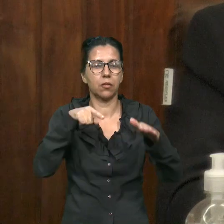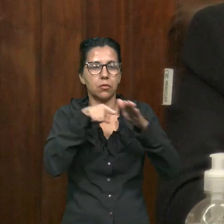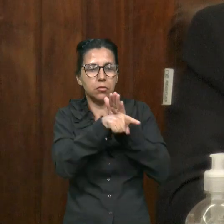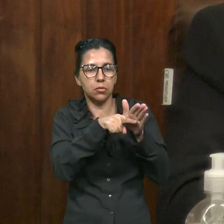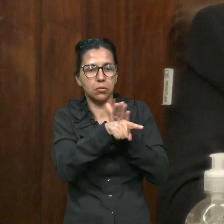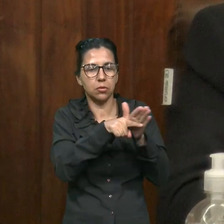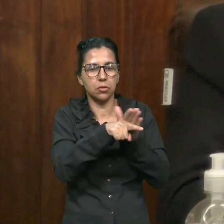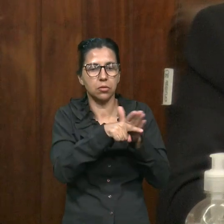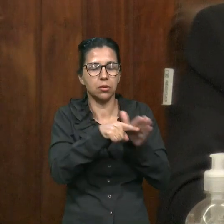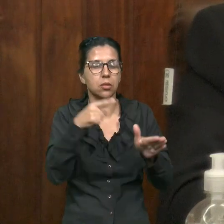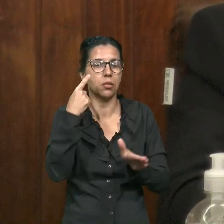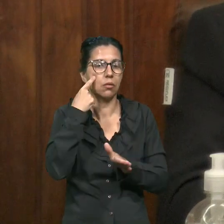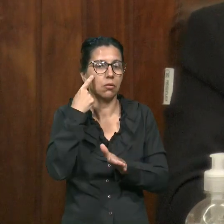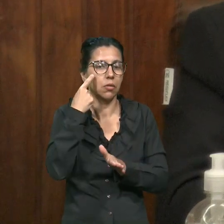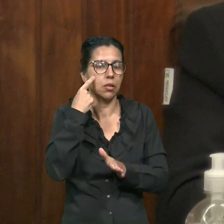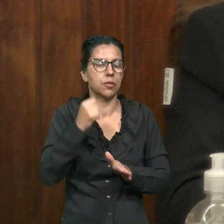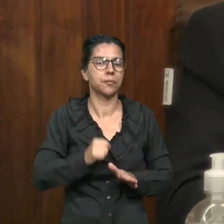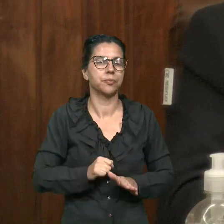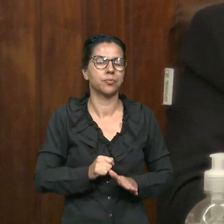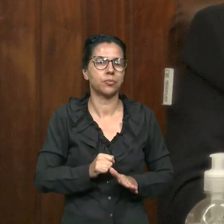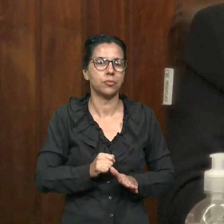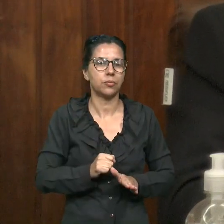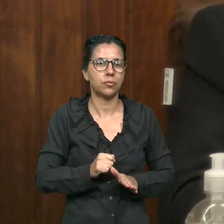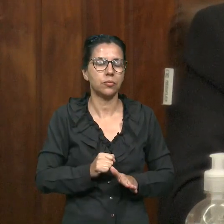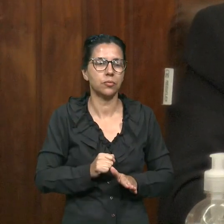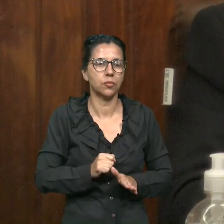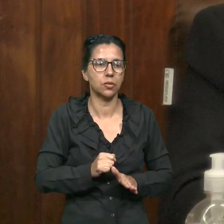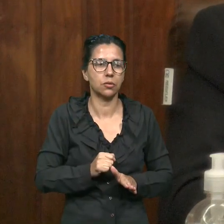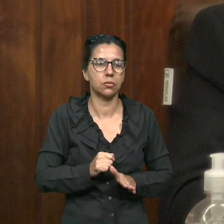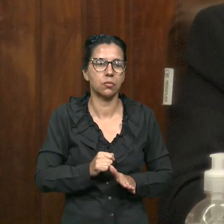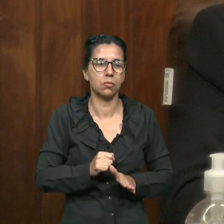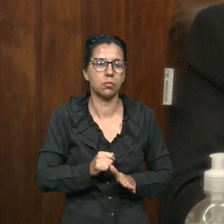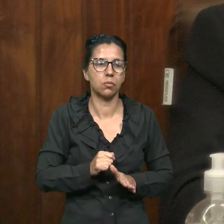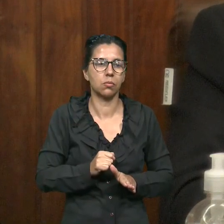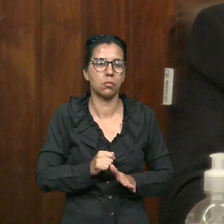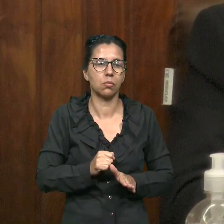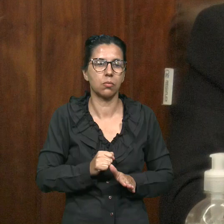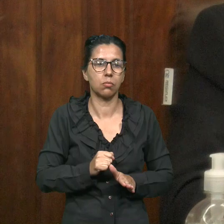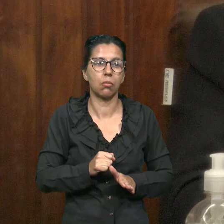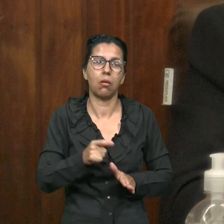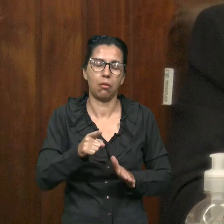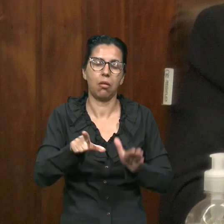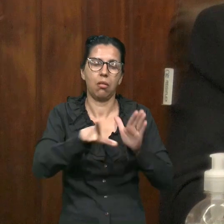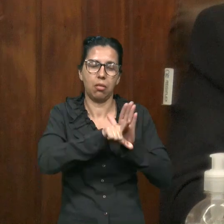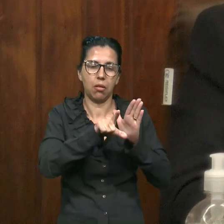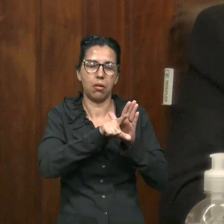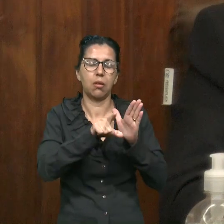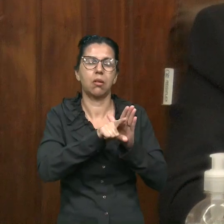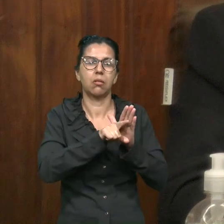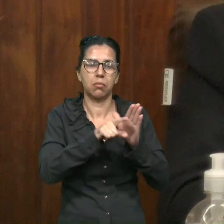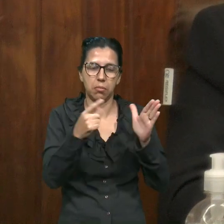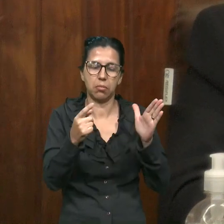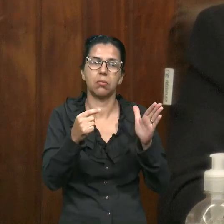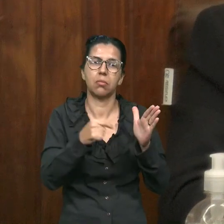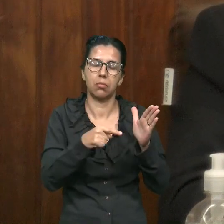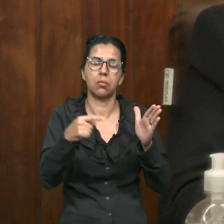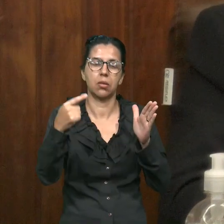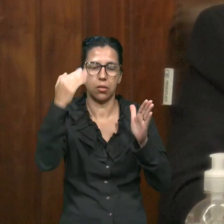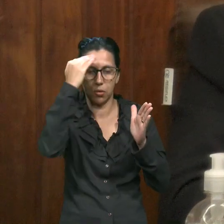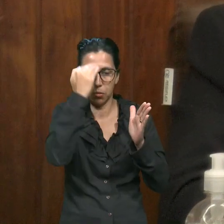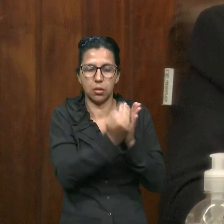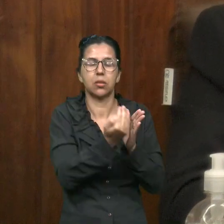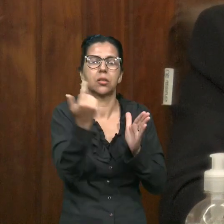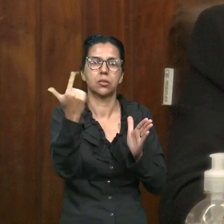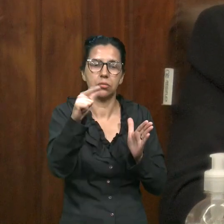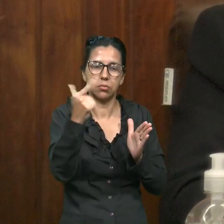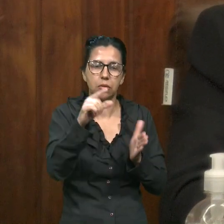fiscalizador aos danos contra o erário, para apuração no que lhes compete quanto aos crimes que possam ser observados dentro das atribuições de